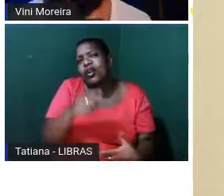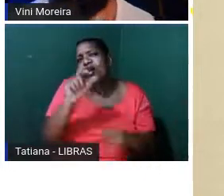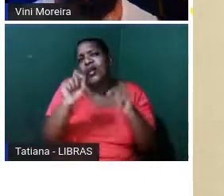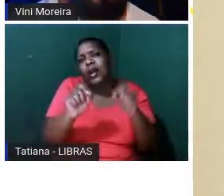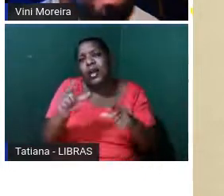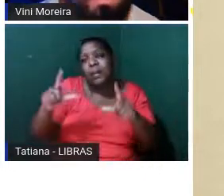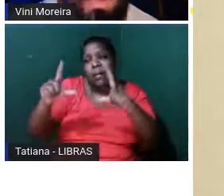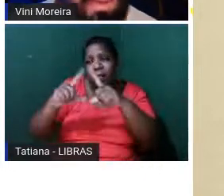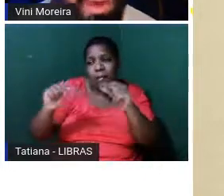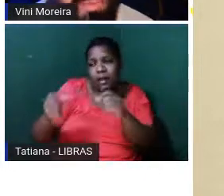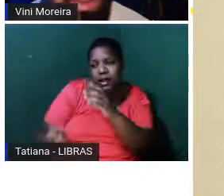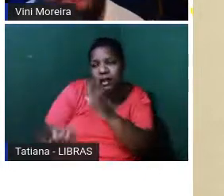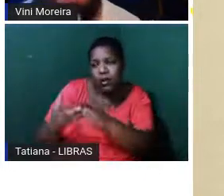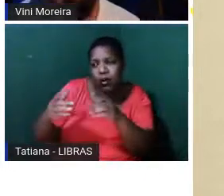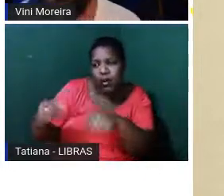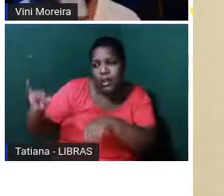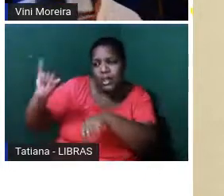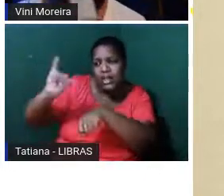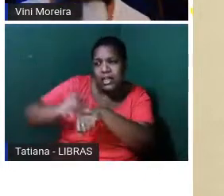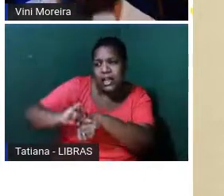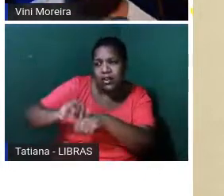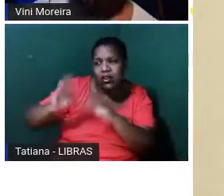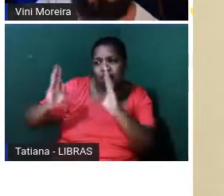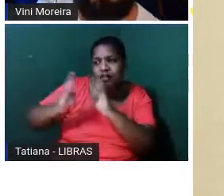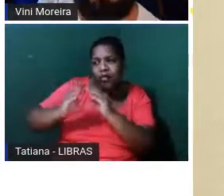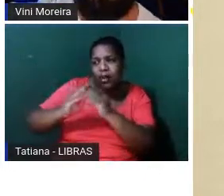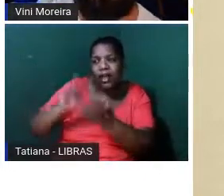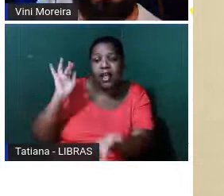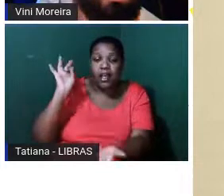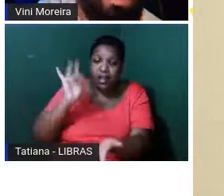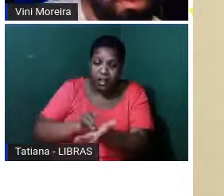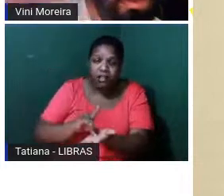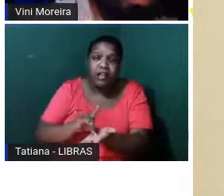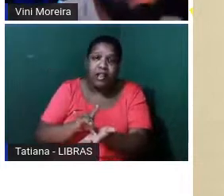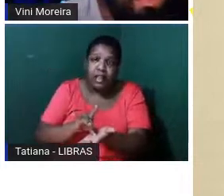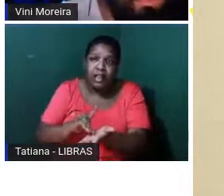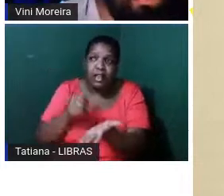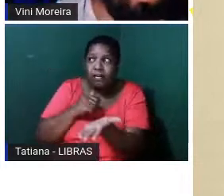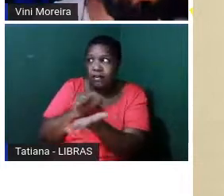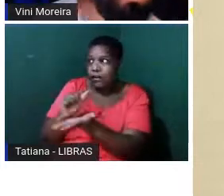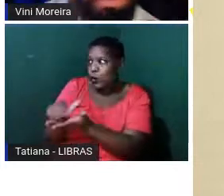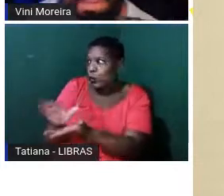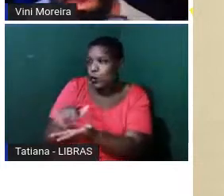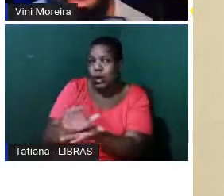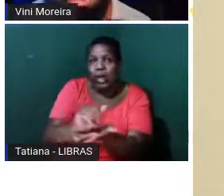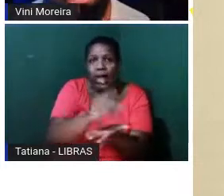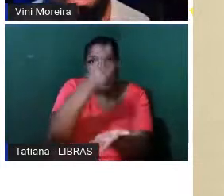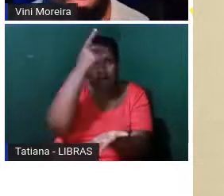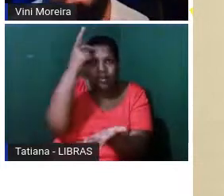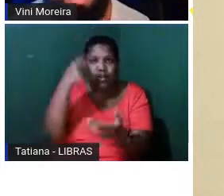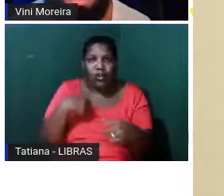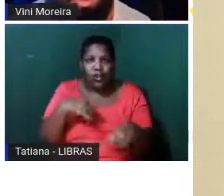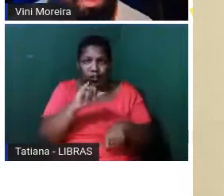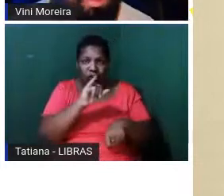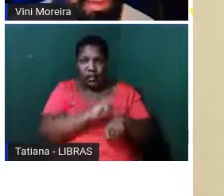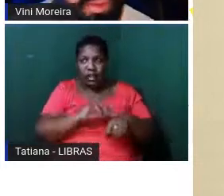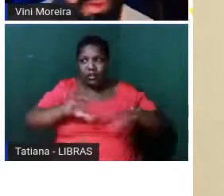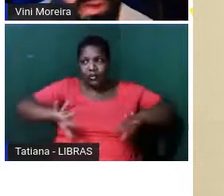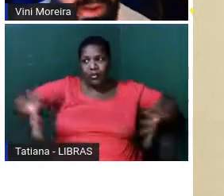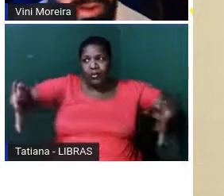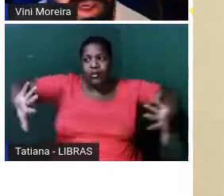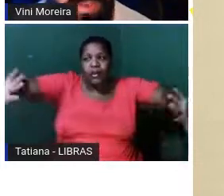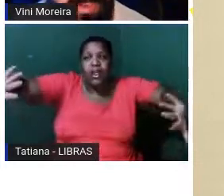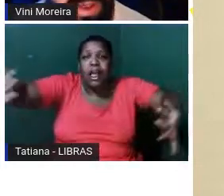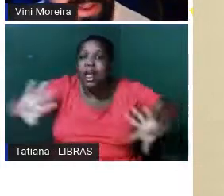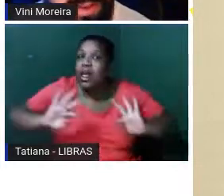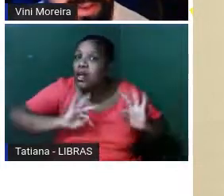Brasília criou esse centro de habitação que na verdade estavam expulsando os trabalhadores do centro e colocando lá isso